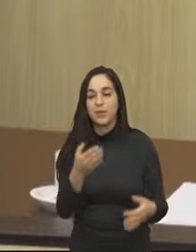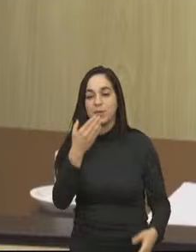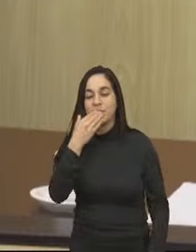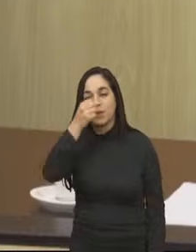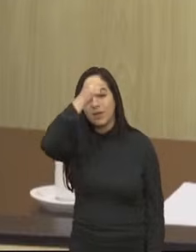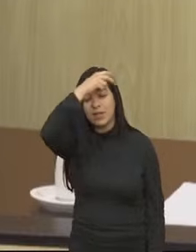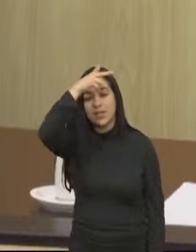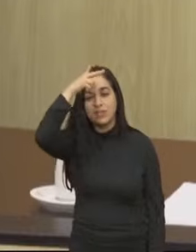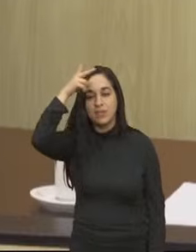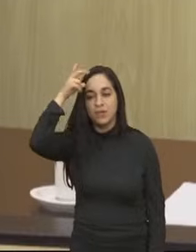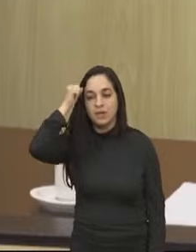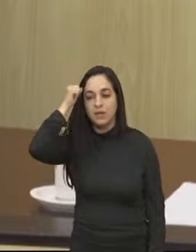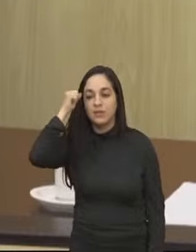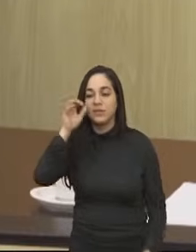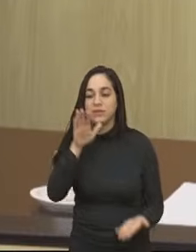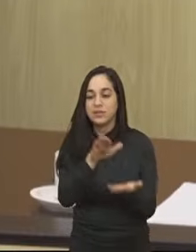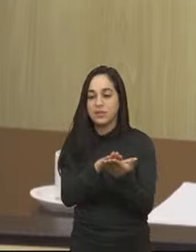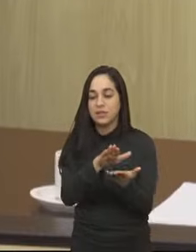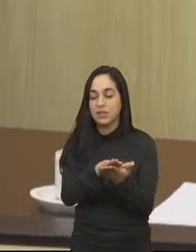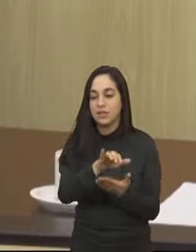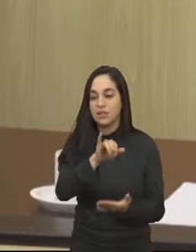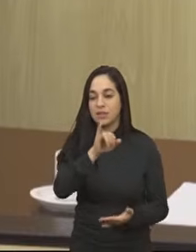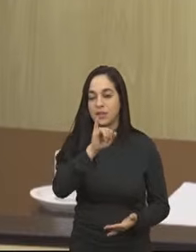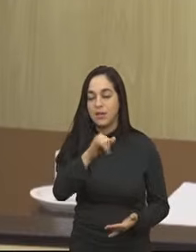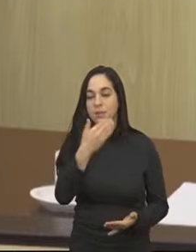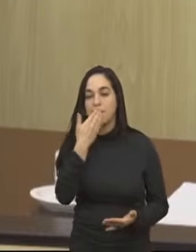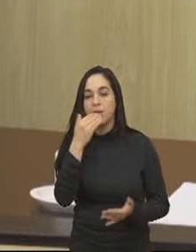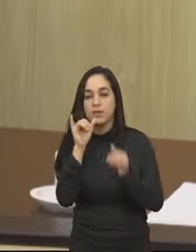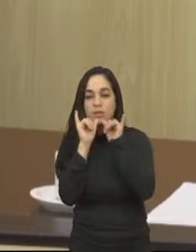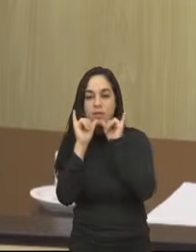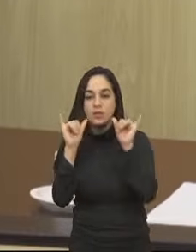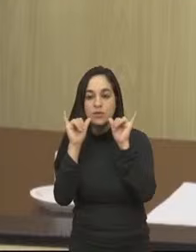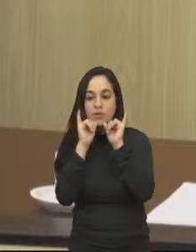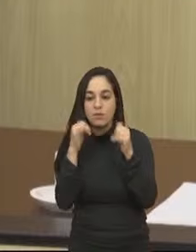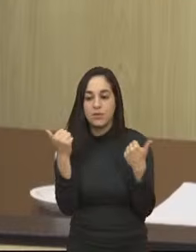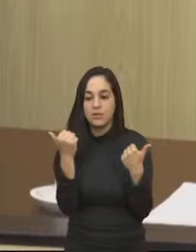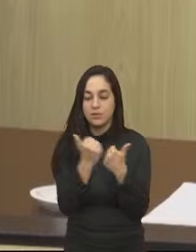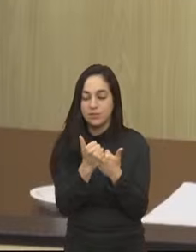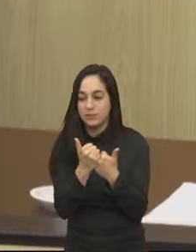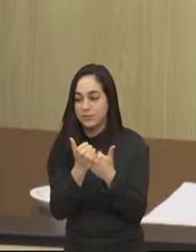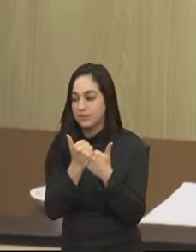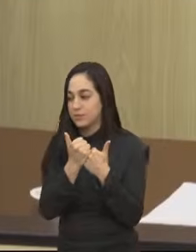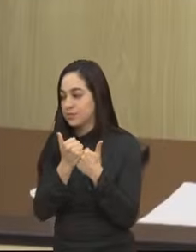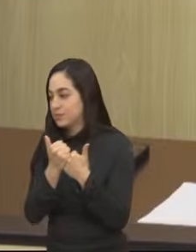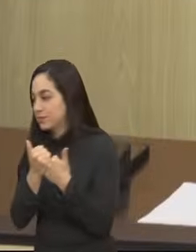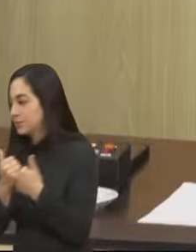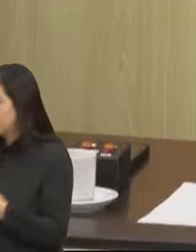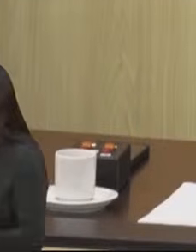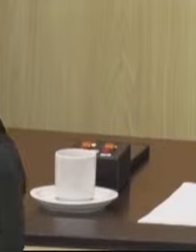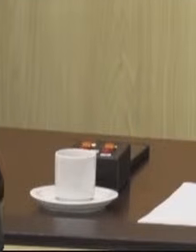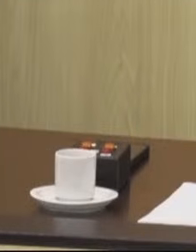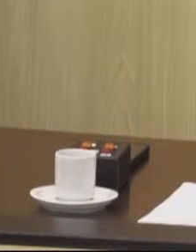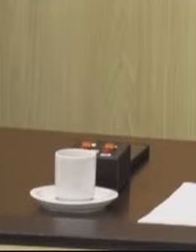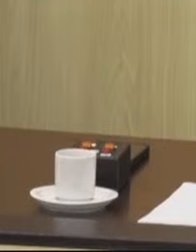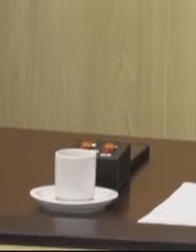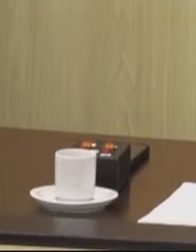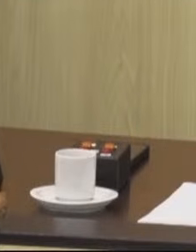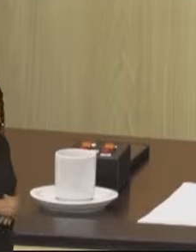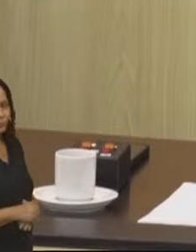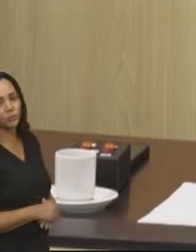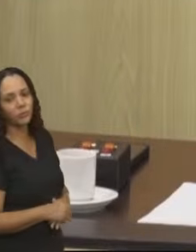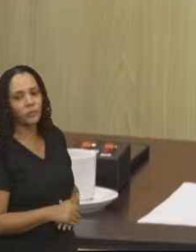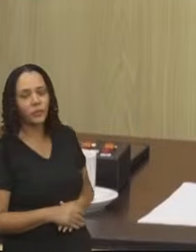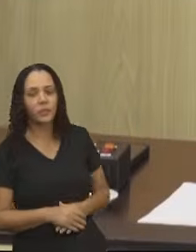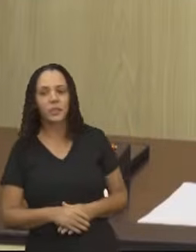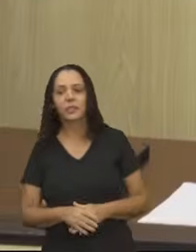prefeito municipal de Jacareí o seguinte pedido de informações. 1. Qual é a data prevista para o início